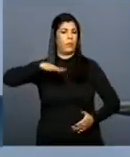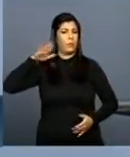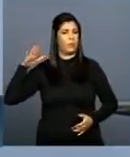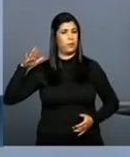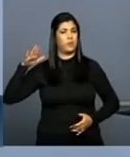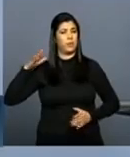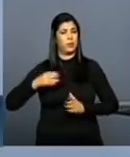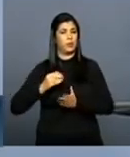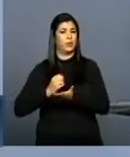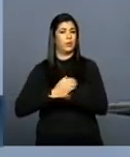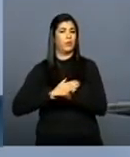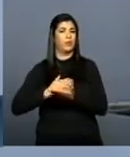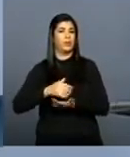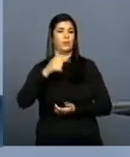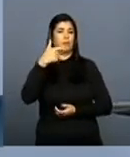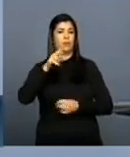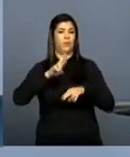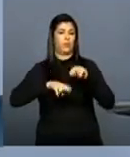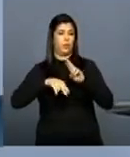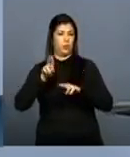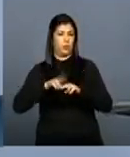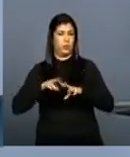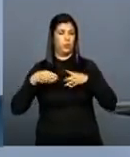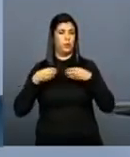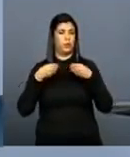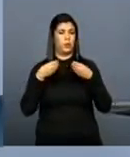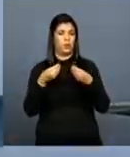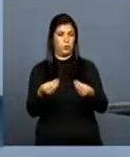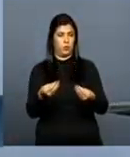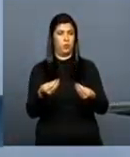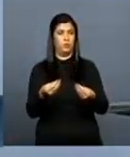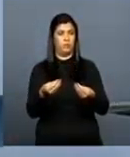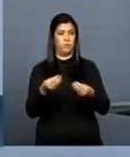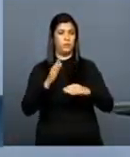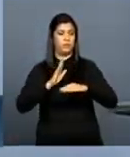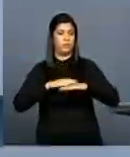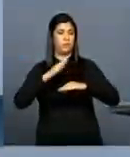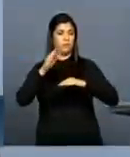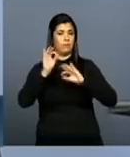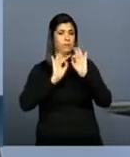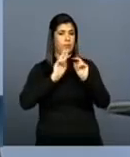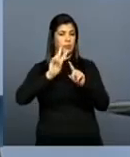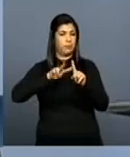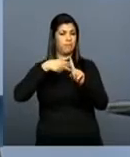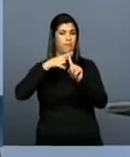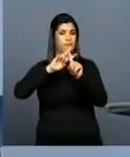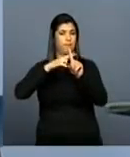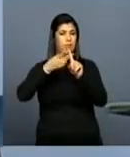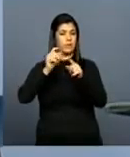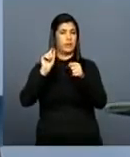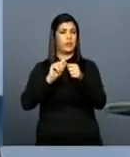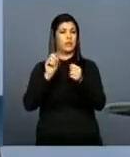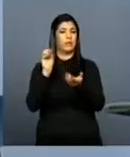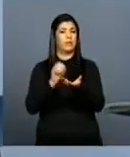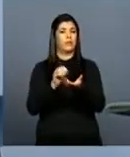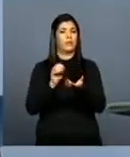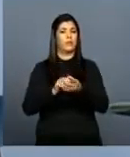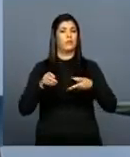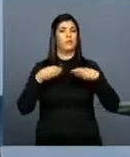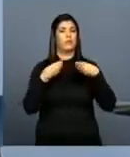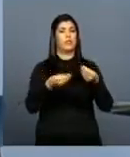lançar o plano, em 2 de junho, a gente entregou, aliás, entregou mais. A última coisa que faltava entregar era as cisternas, que estava a